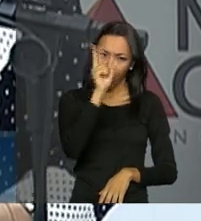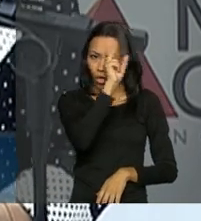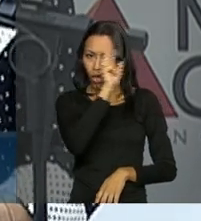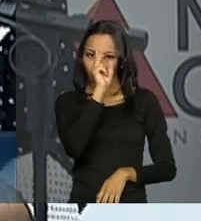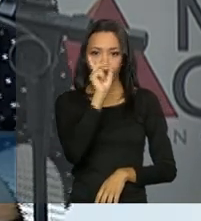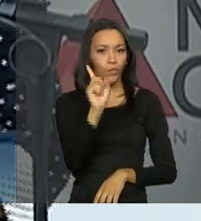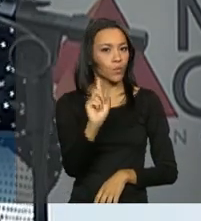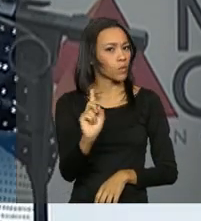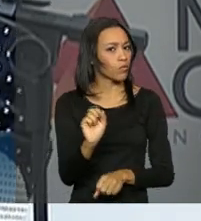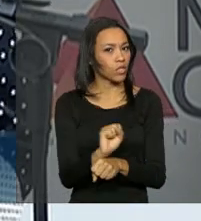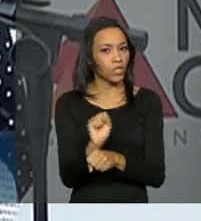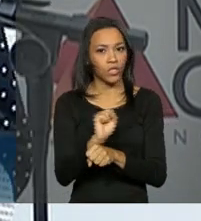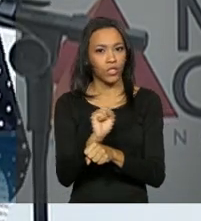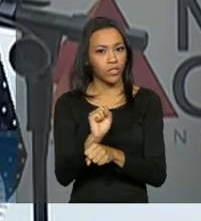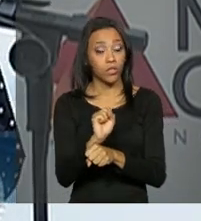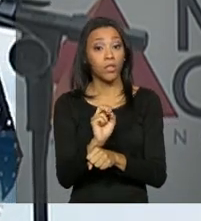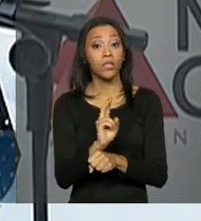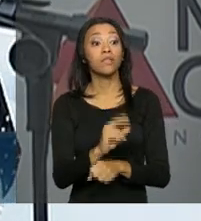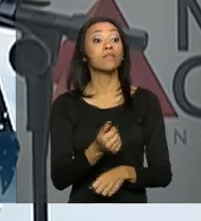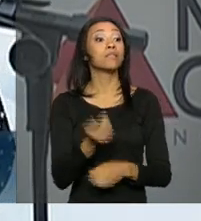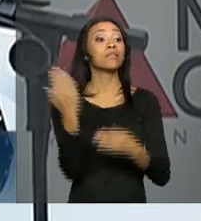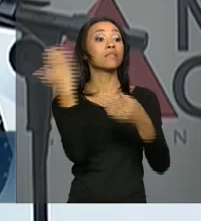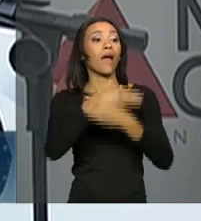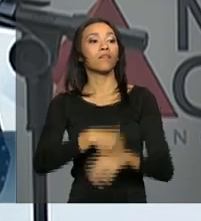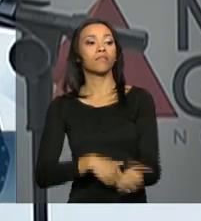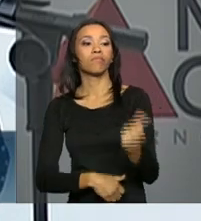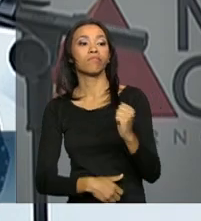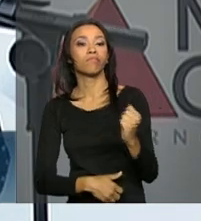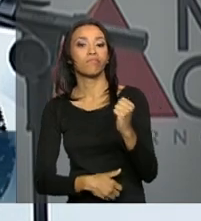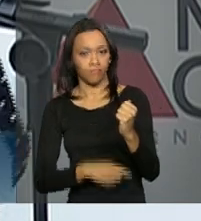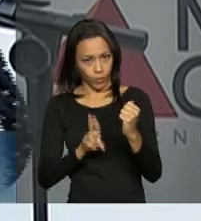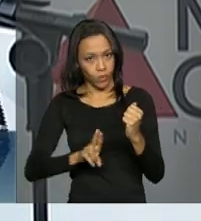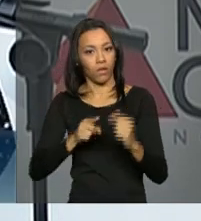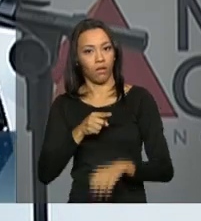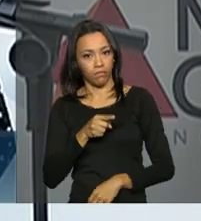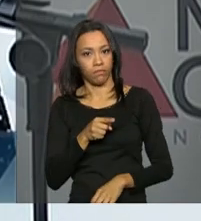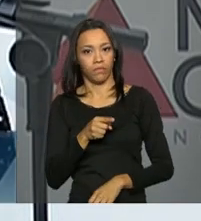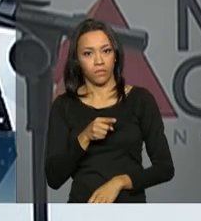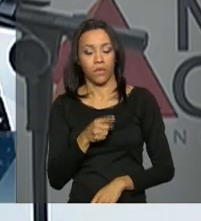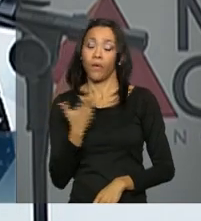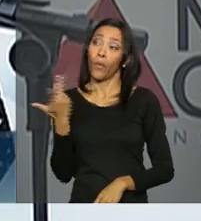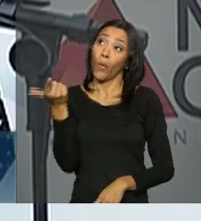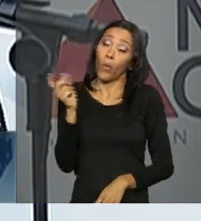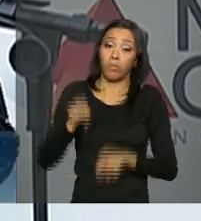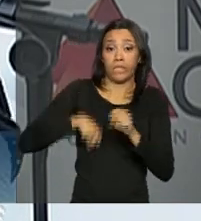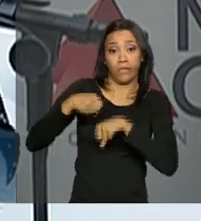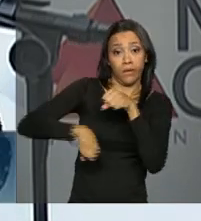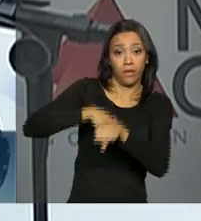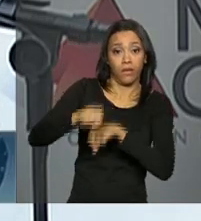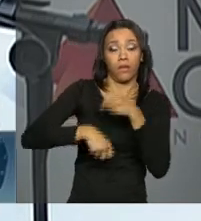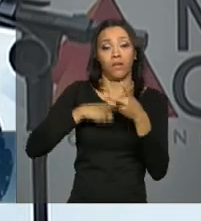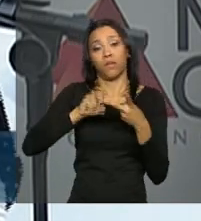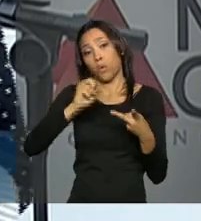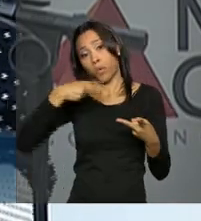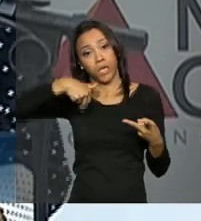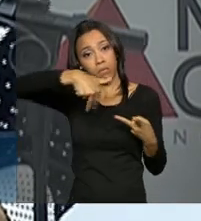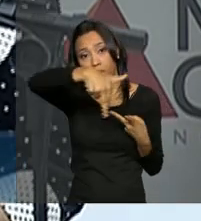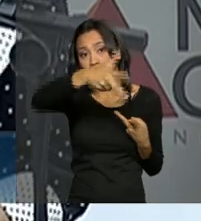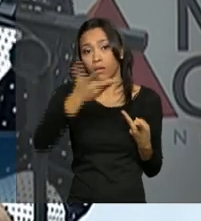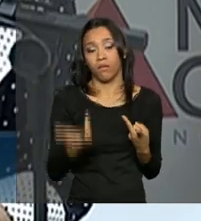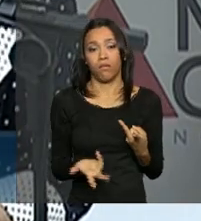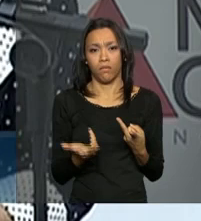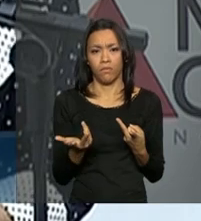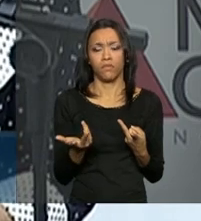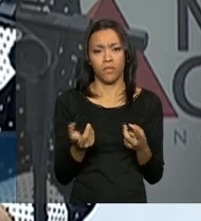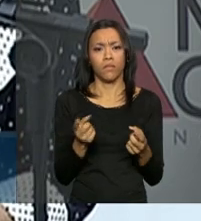fundamental. Use o táxi. Ou a gente tem uma outra forma, bicicleta, caminha, etc. E,